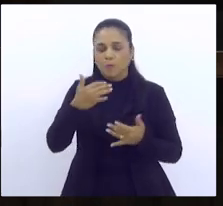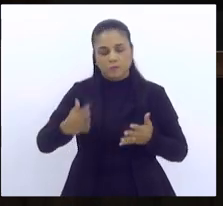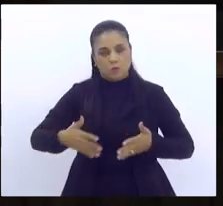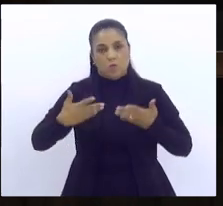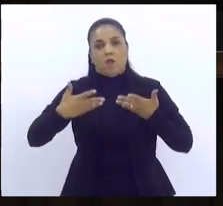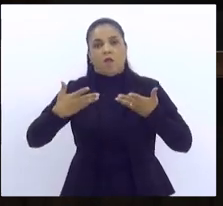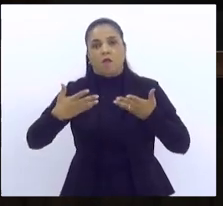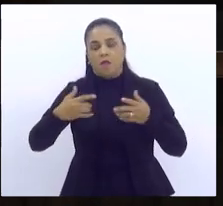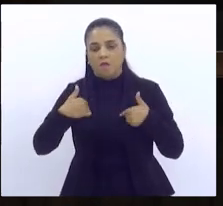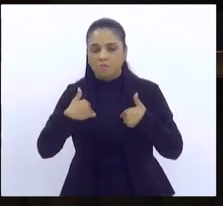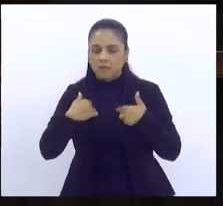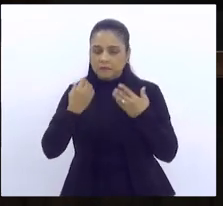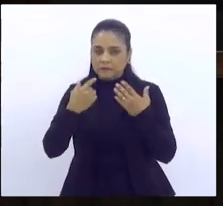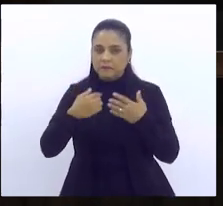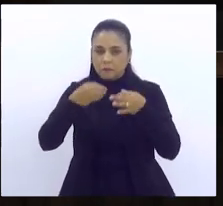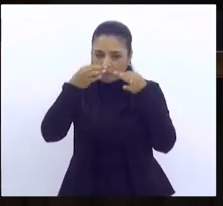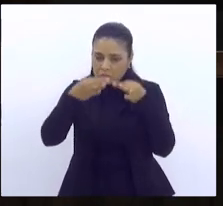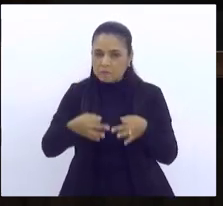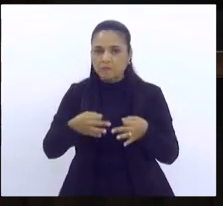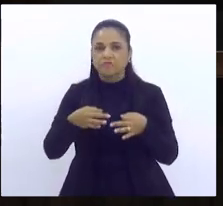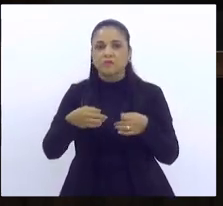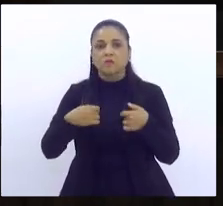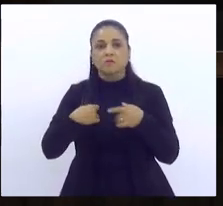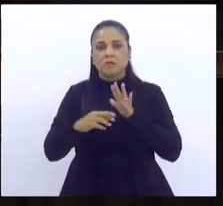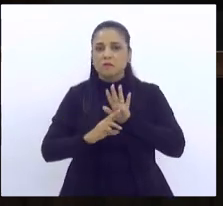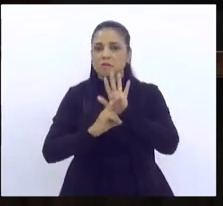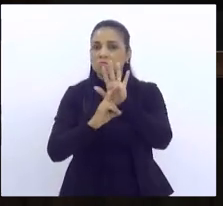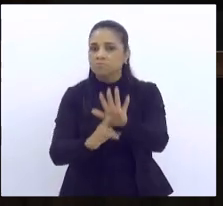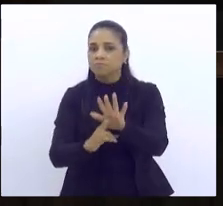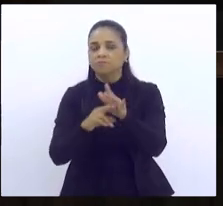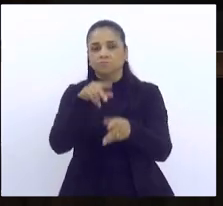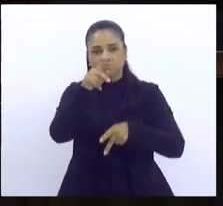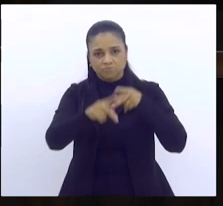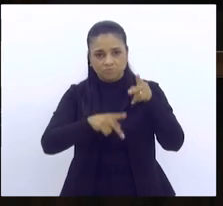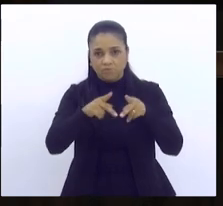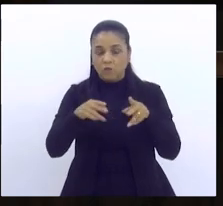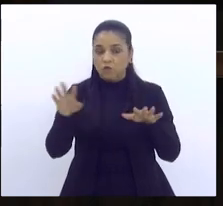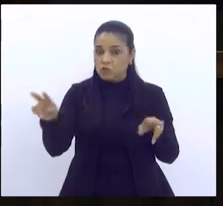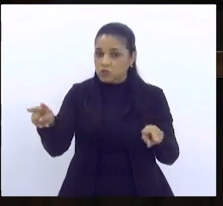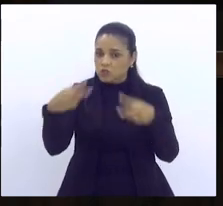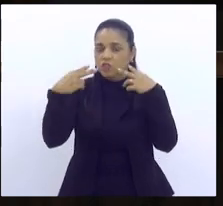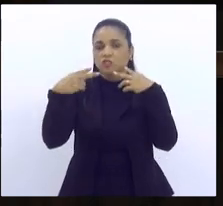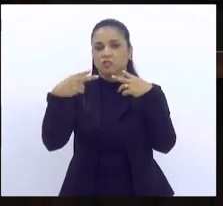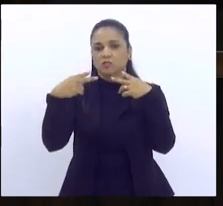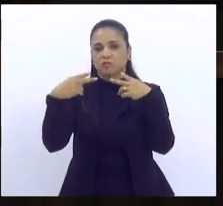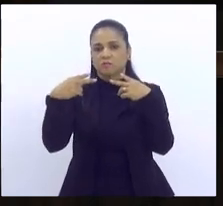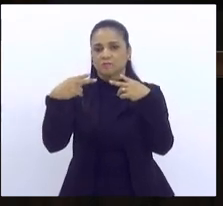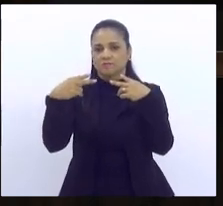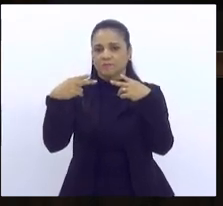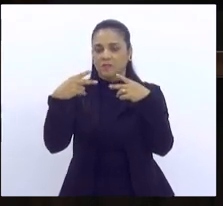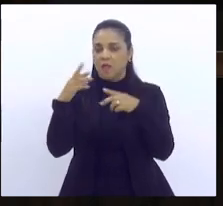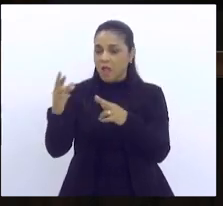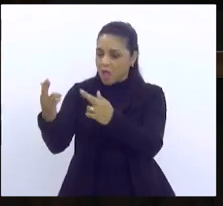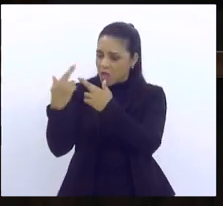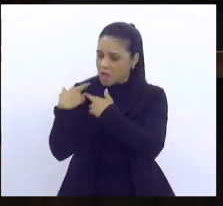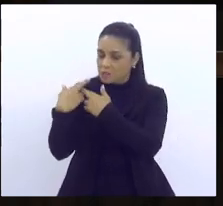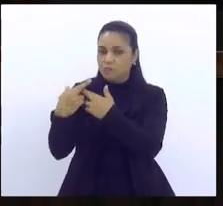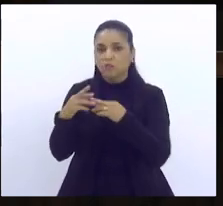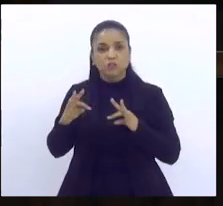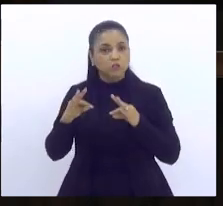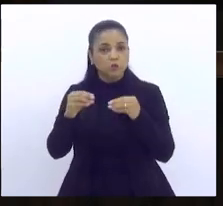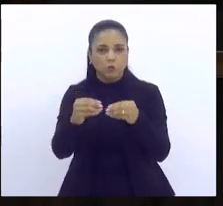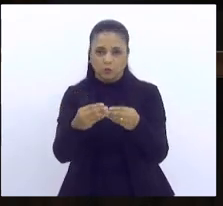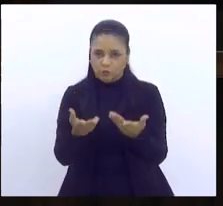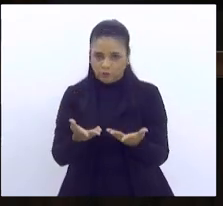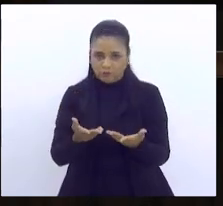certa forma, mas realmente, como representante do povo, eu estou chamando a atenção de cada um de nós, porque a responsabilidade é de todos nós